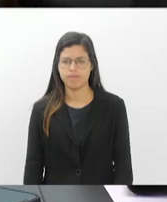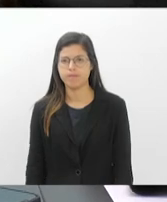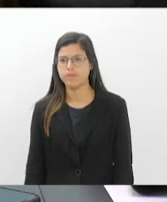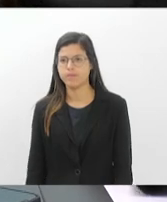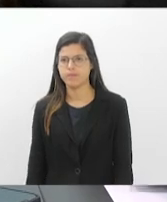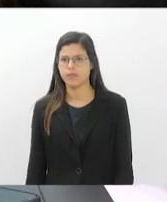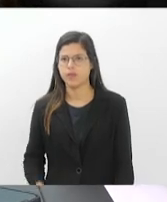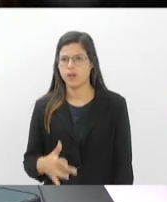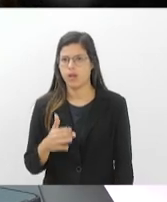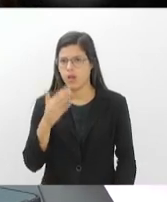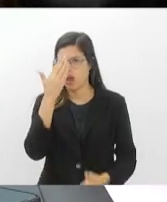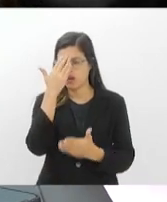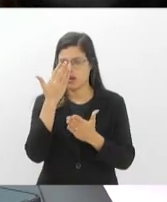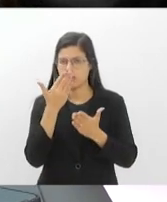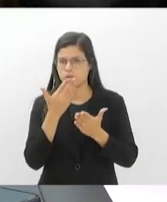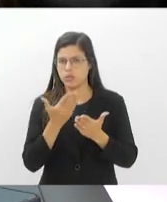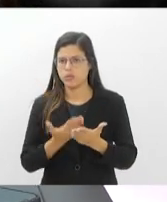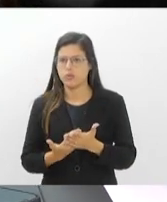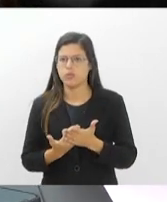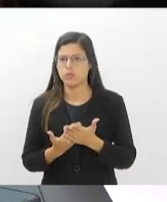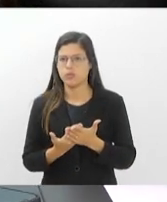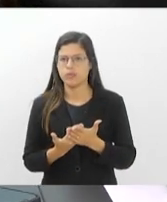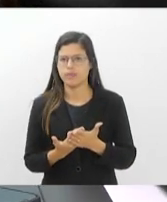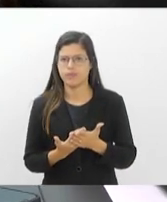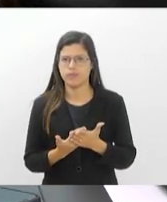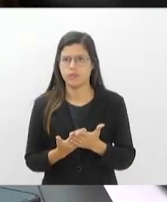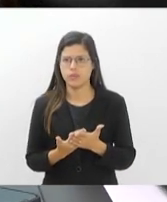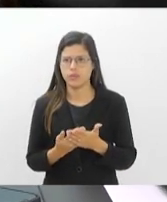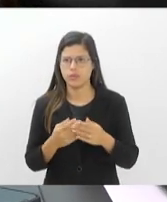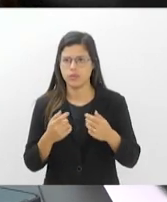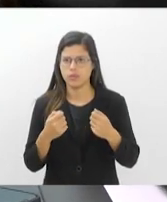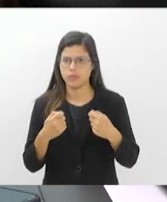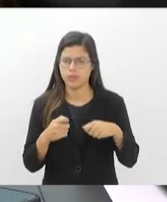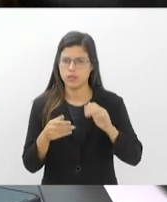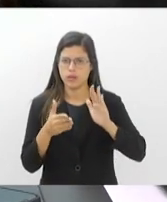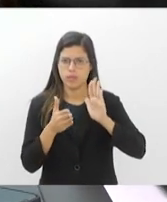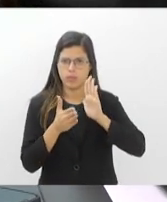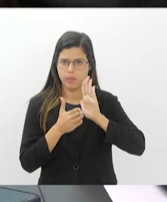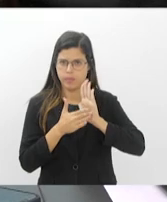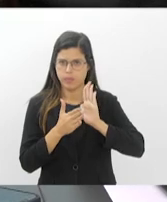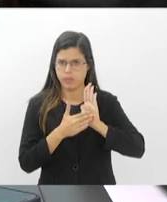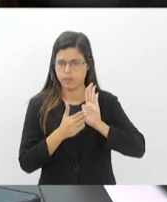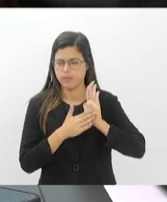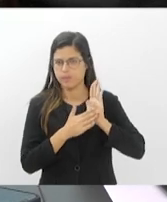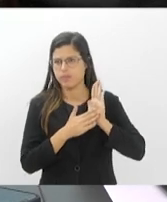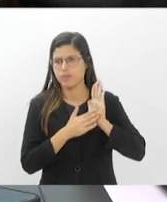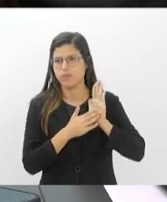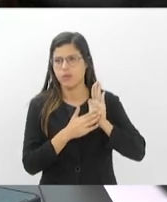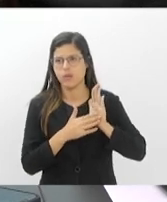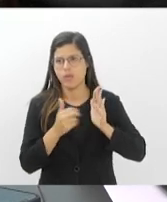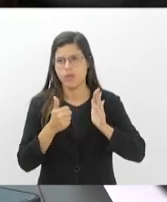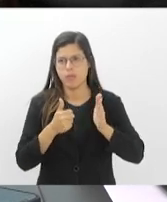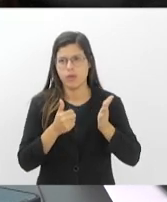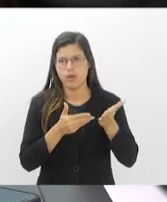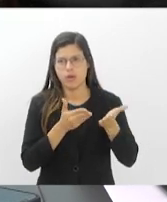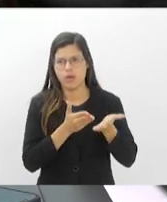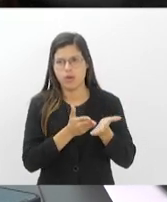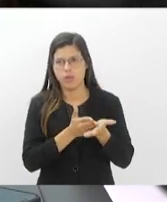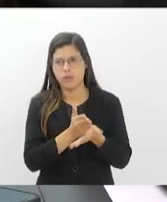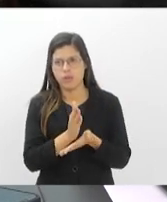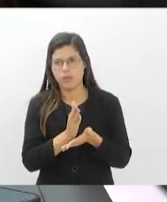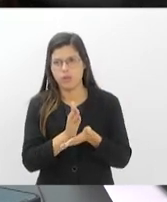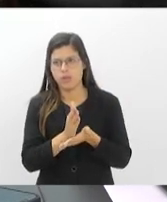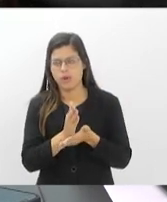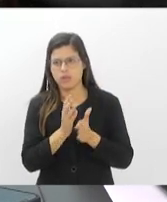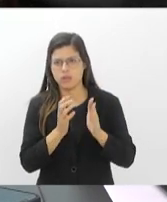Acho eu que isso teria que ser uma proposta, primeiro aprovada no